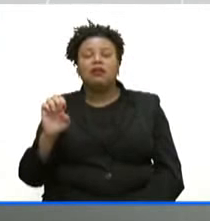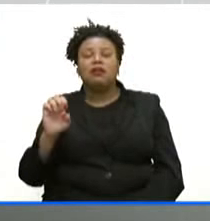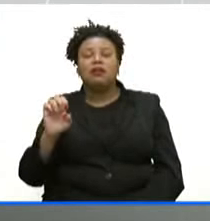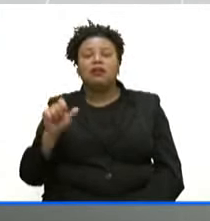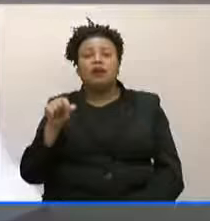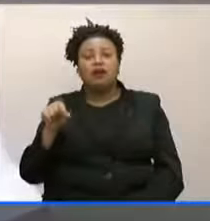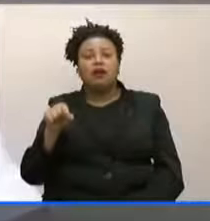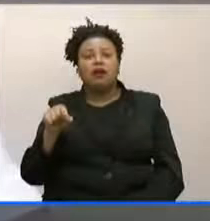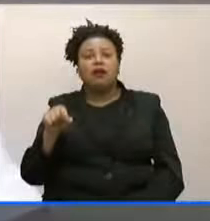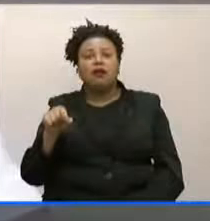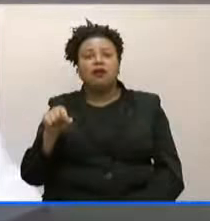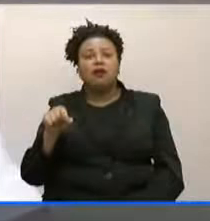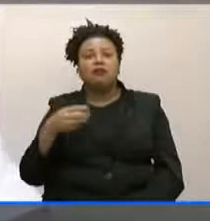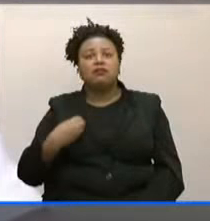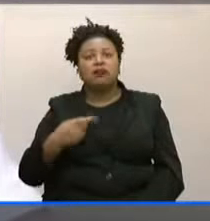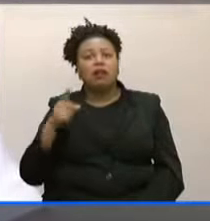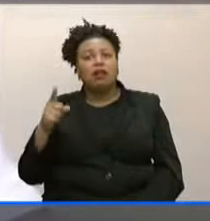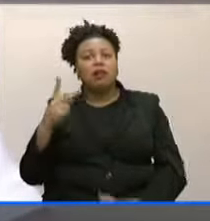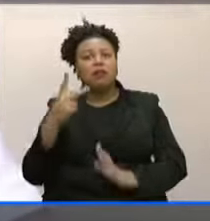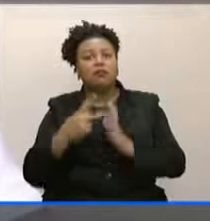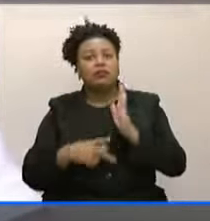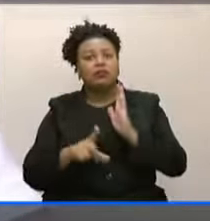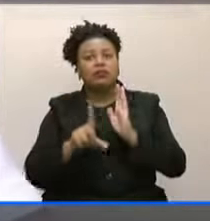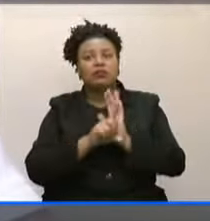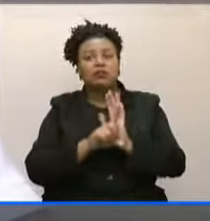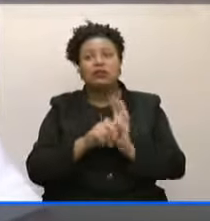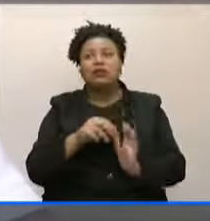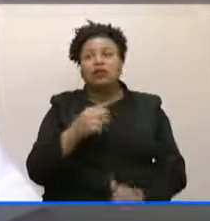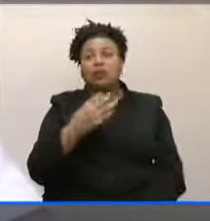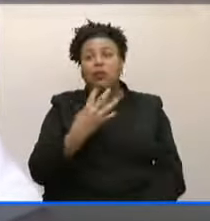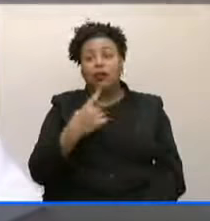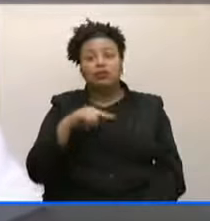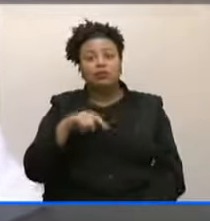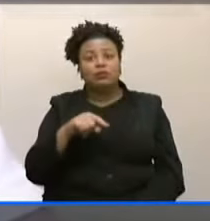está pedindo lá o projeto, o PL